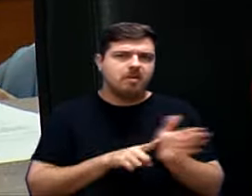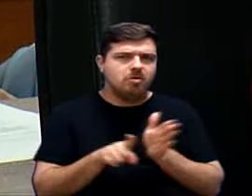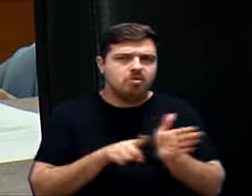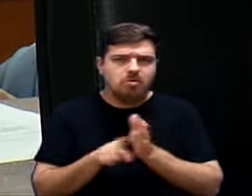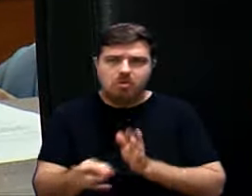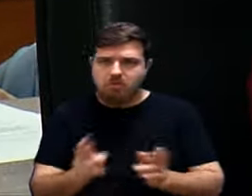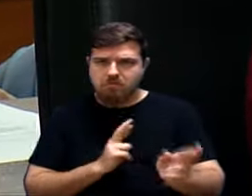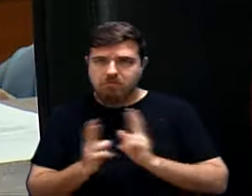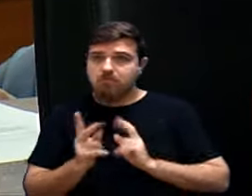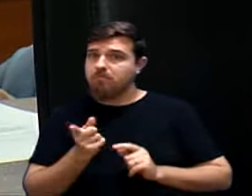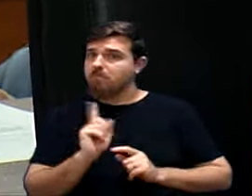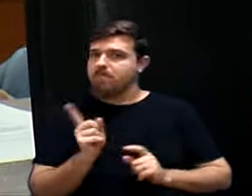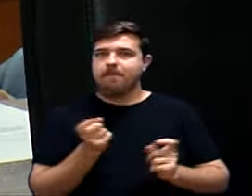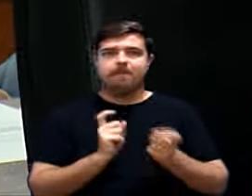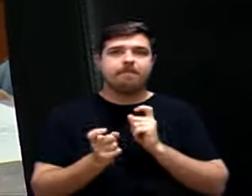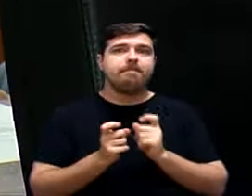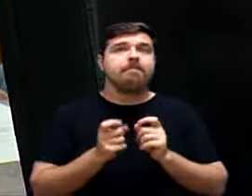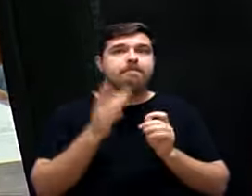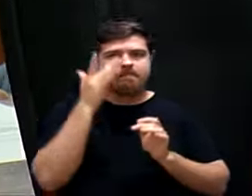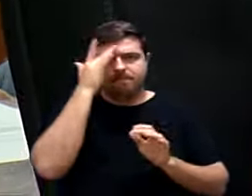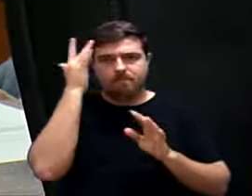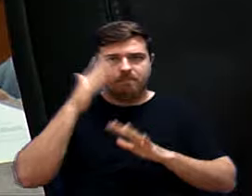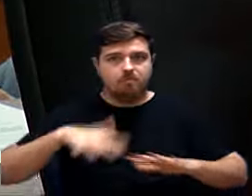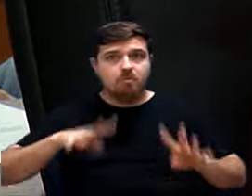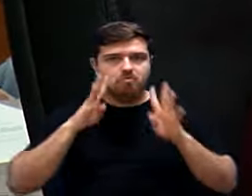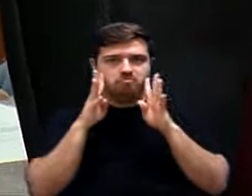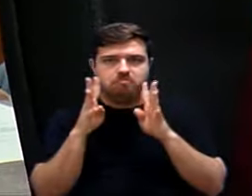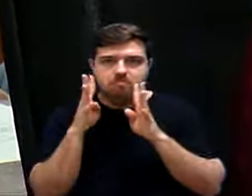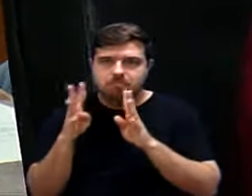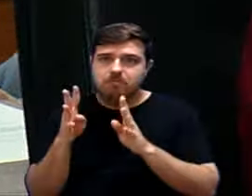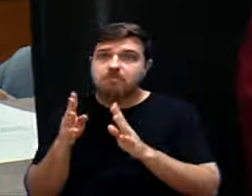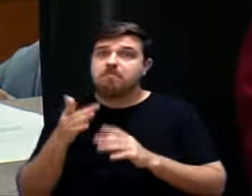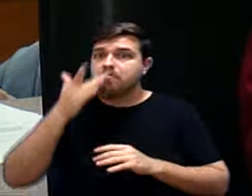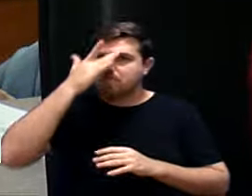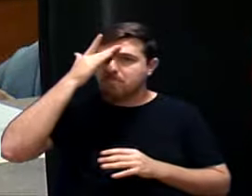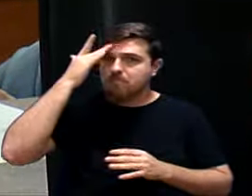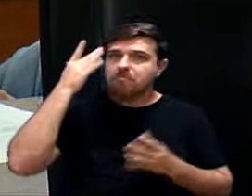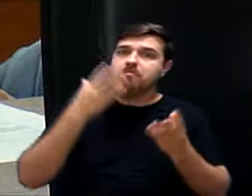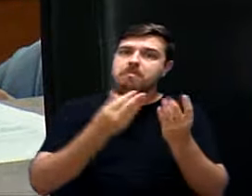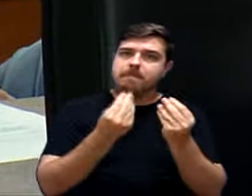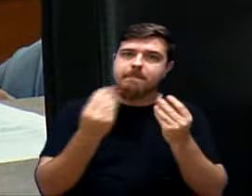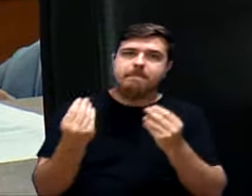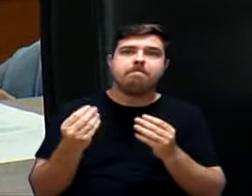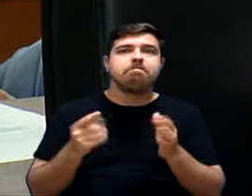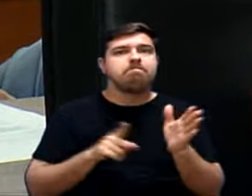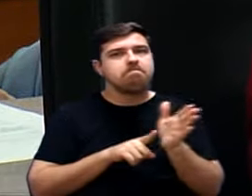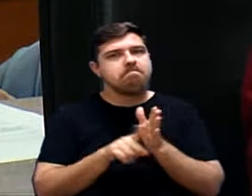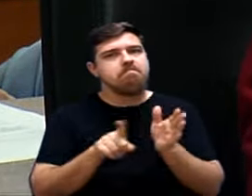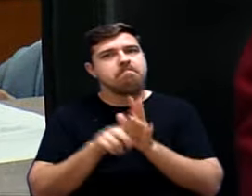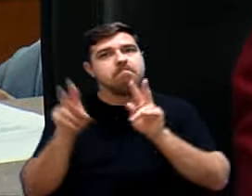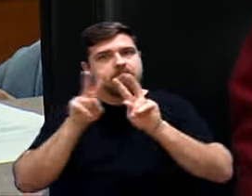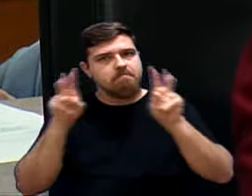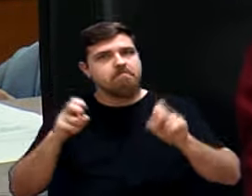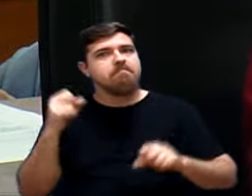secretário responde é para debate para ouvir as pessoas muita gente vai apresentar aqui questões pontuais